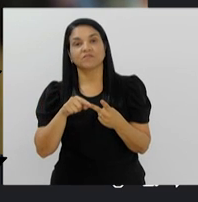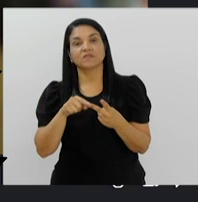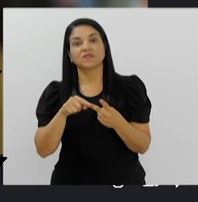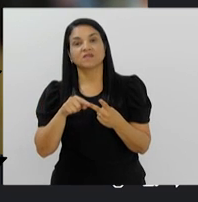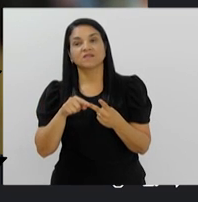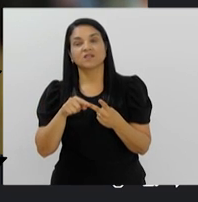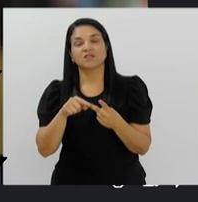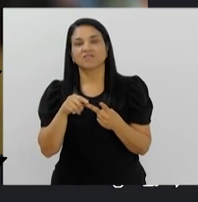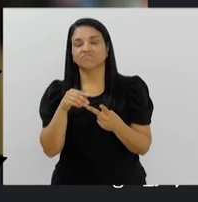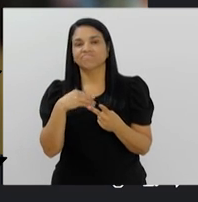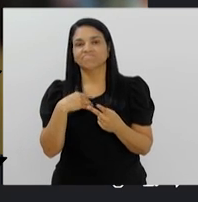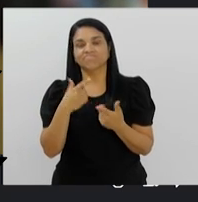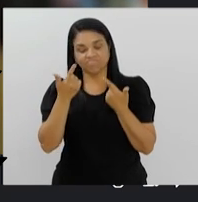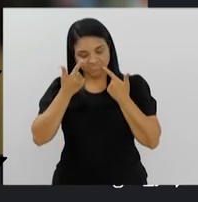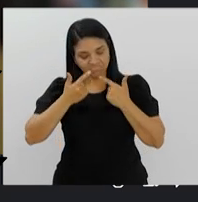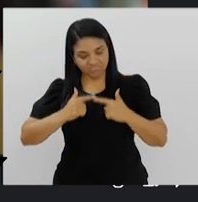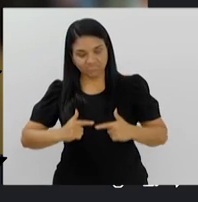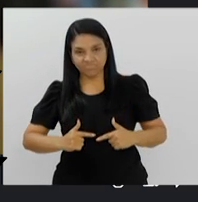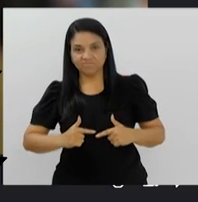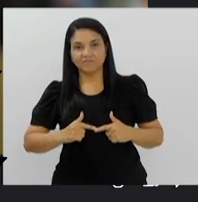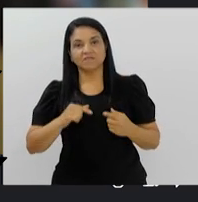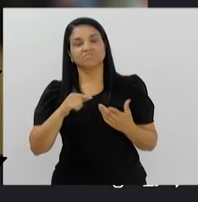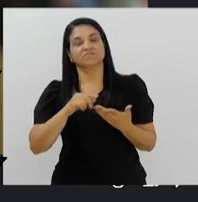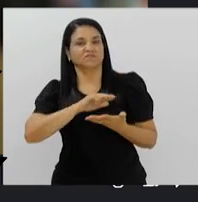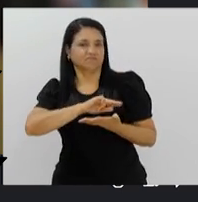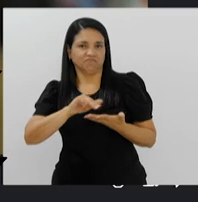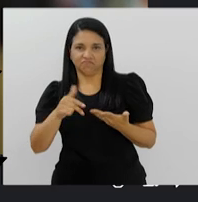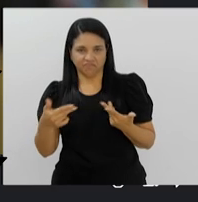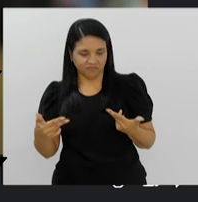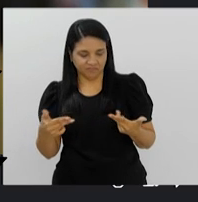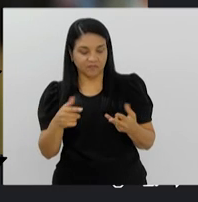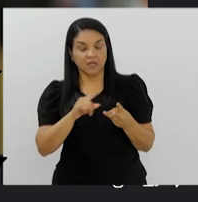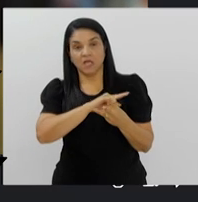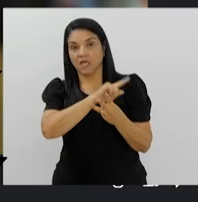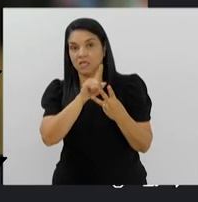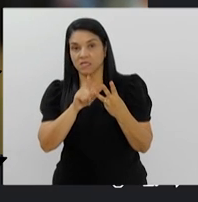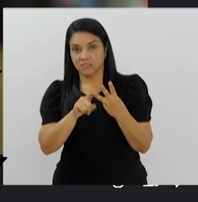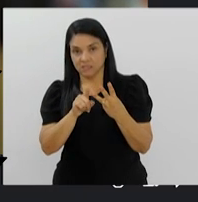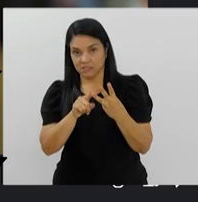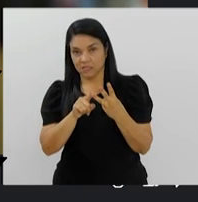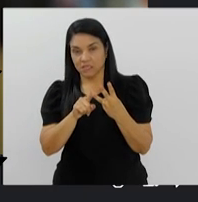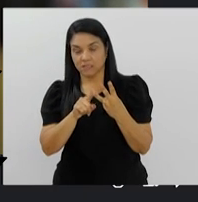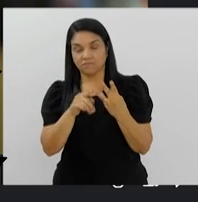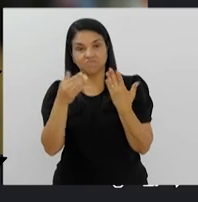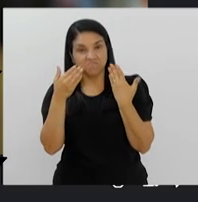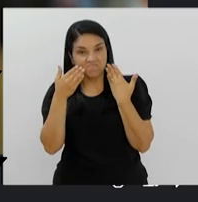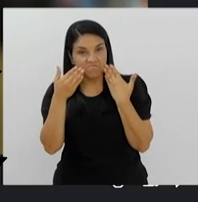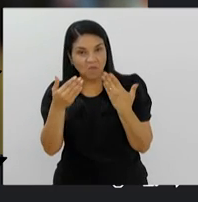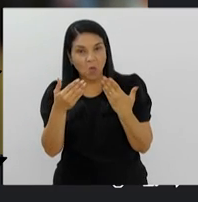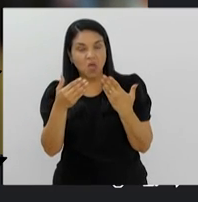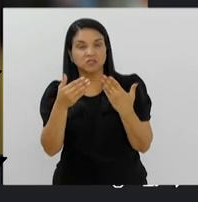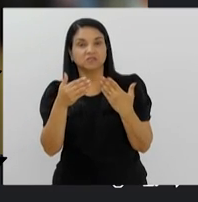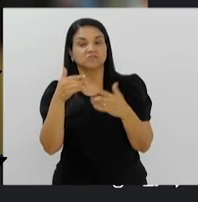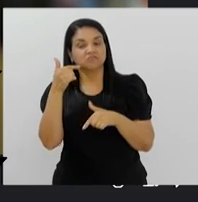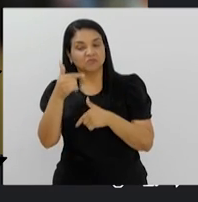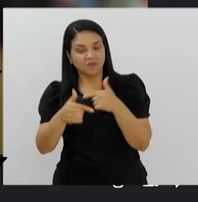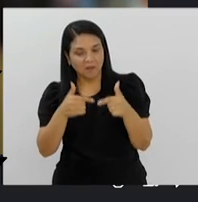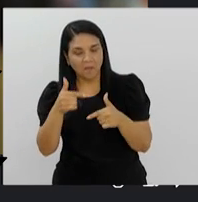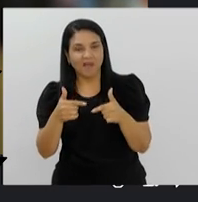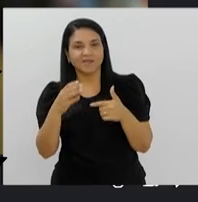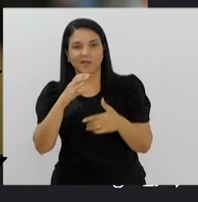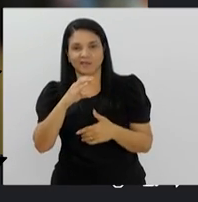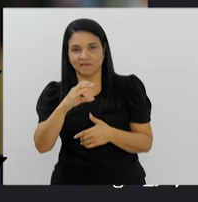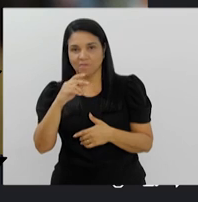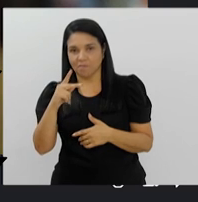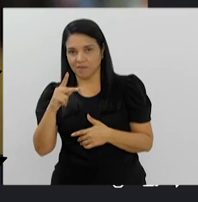omissa em muitos sentidos e a terceira delas que ficou muito nítido já nos trabalhos eh dessa comissão